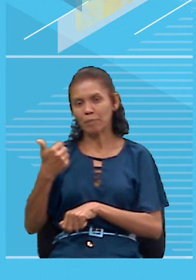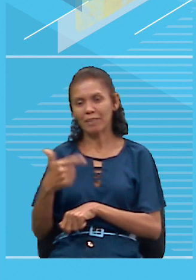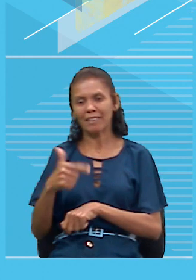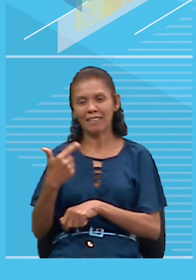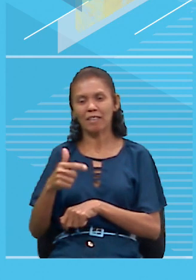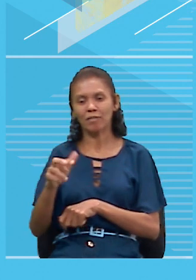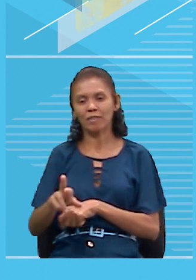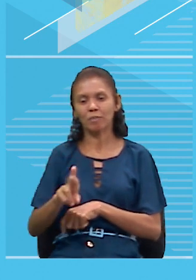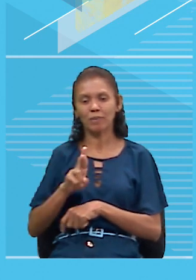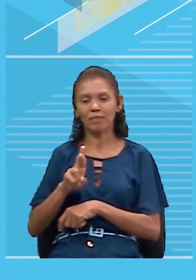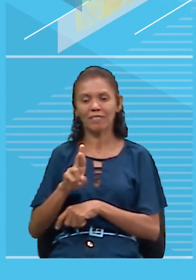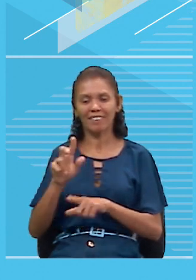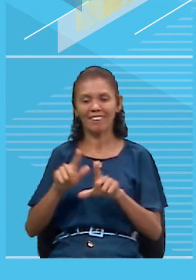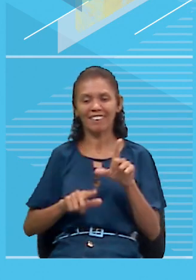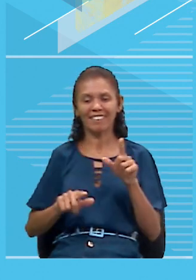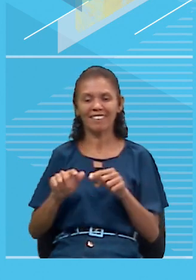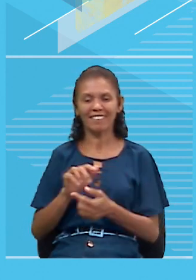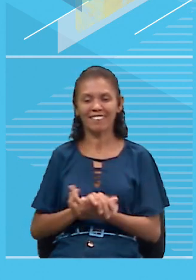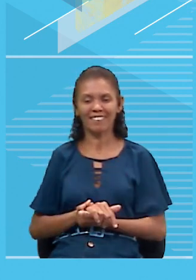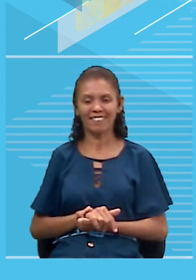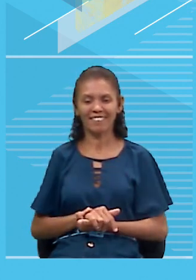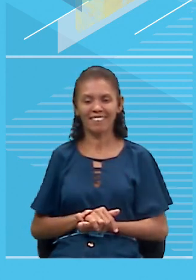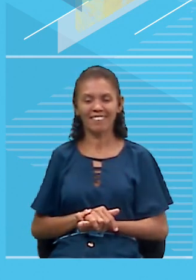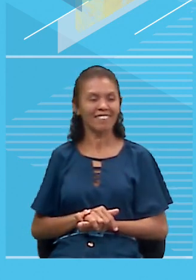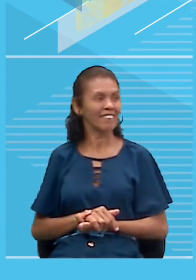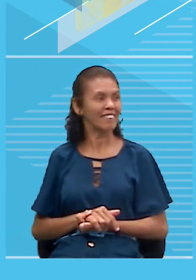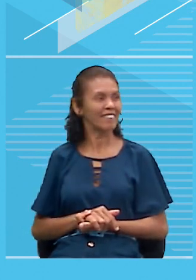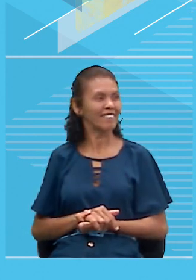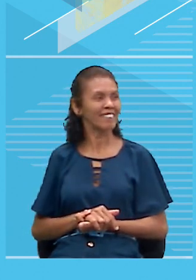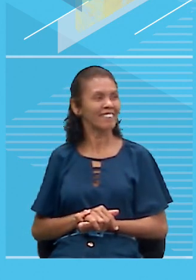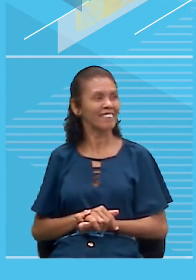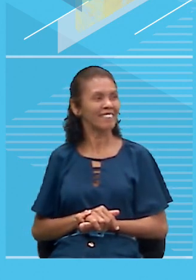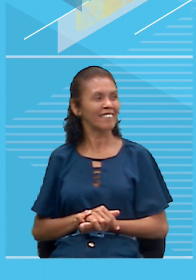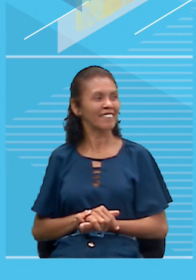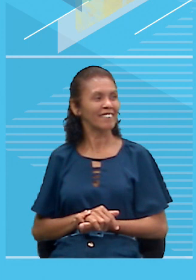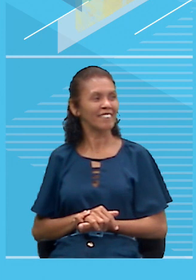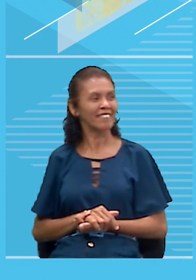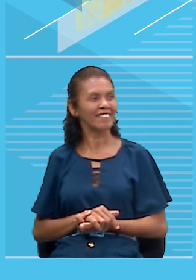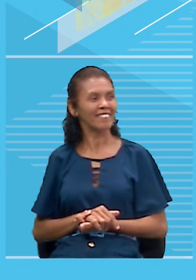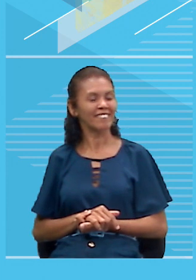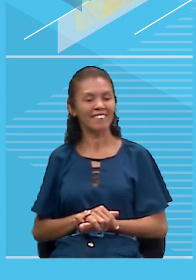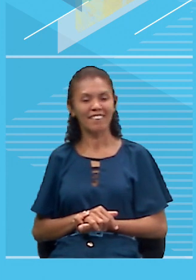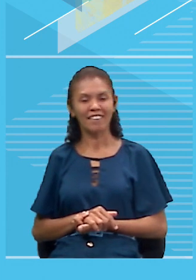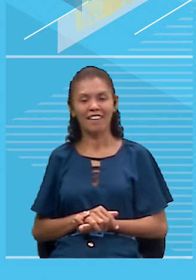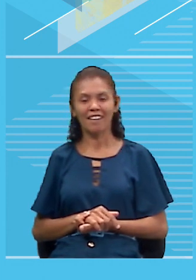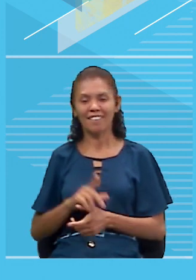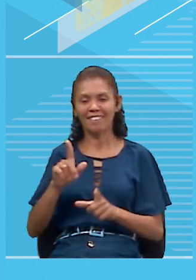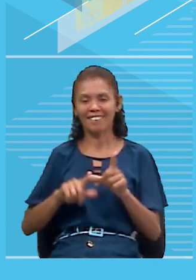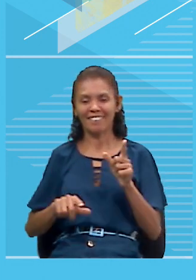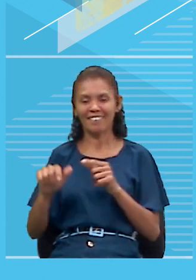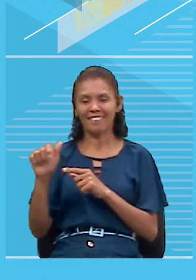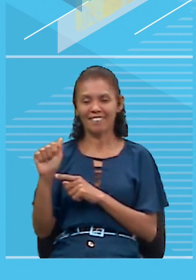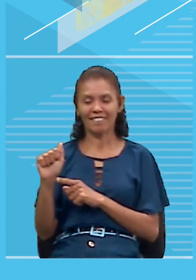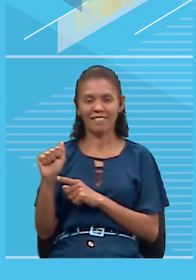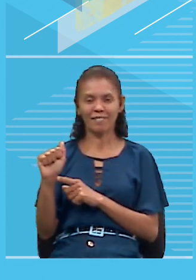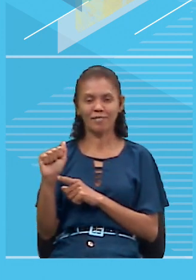letra já chegou gabarito ali em letra A Galera conferência de Berlim lá em 1800 Eita mas faz